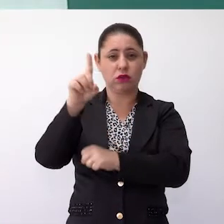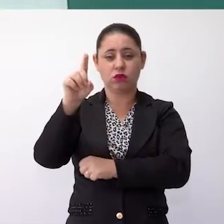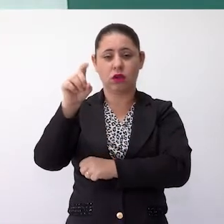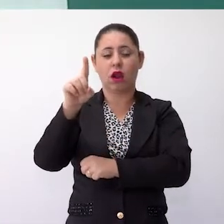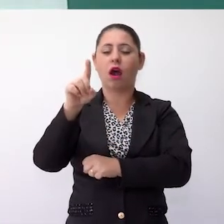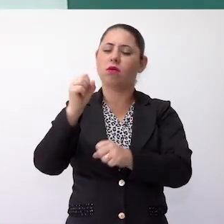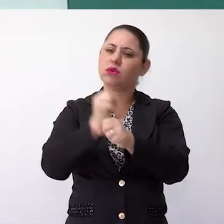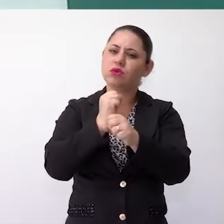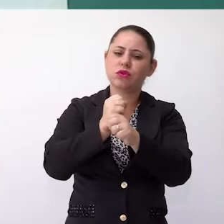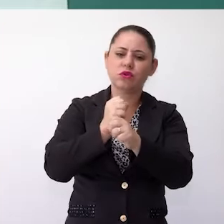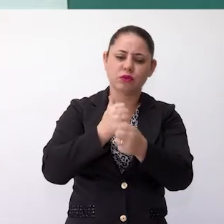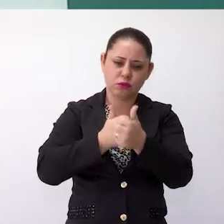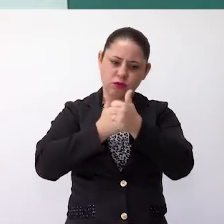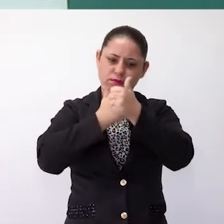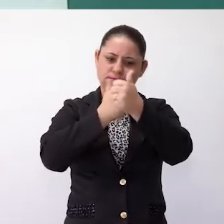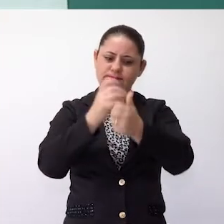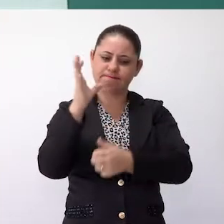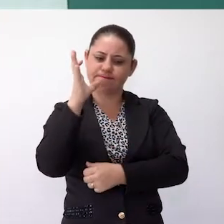uma obra que a gente está acompanhando.